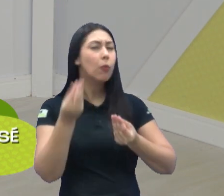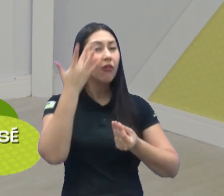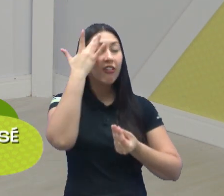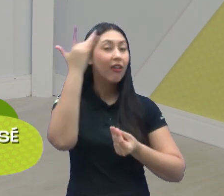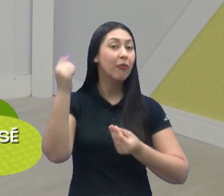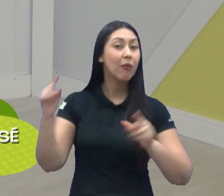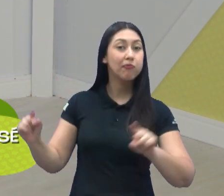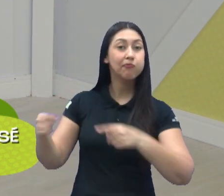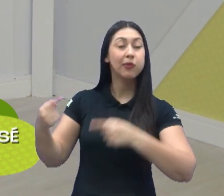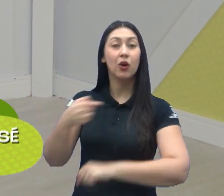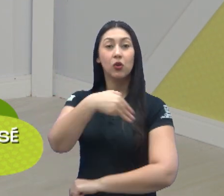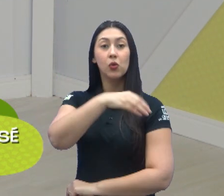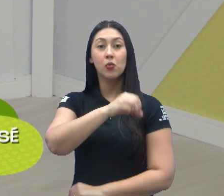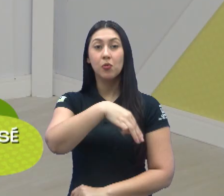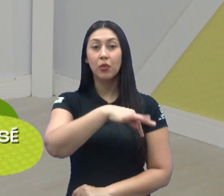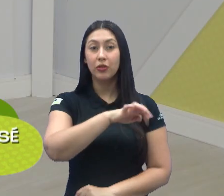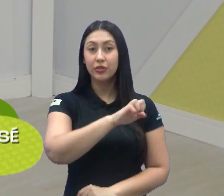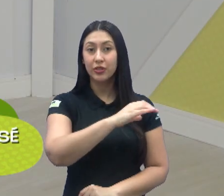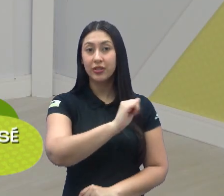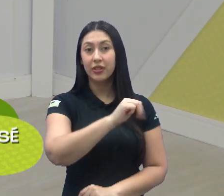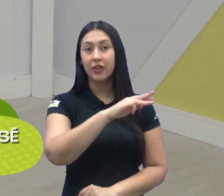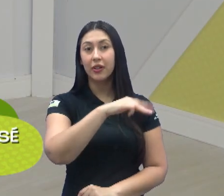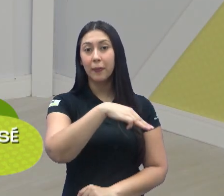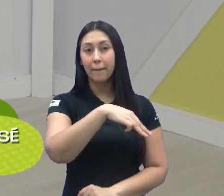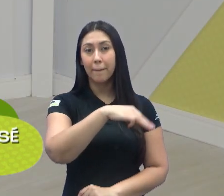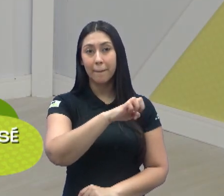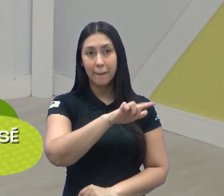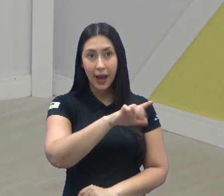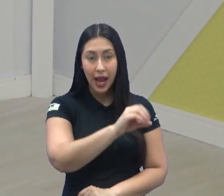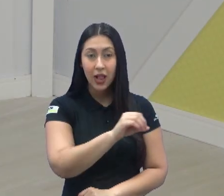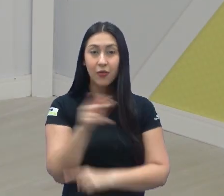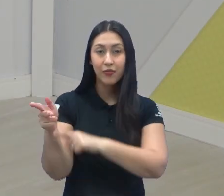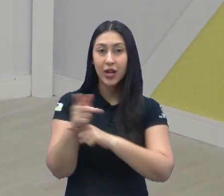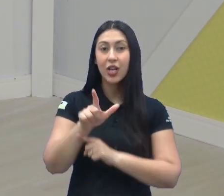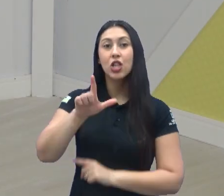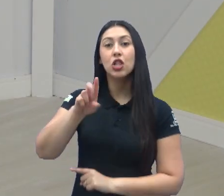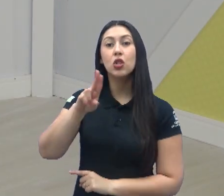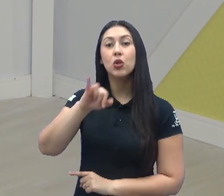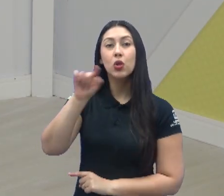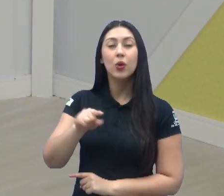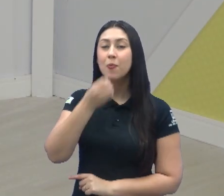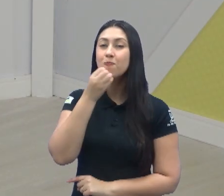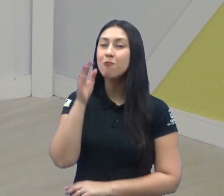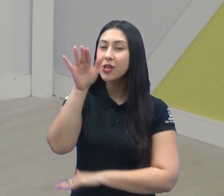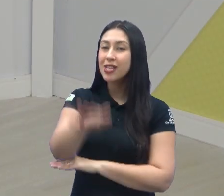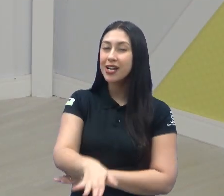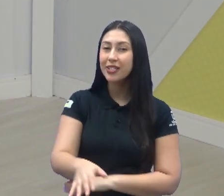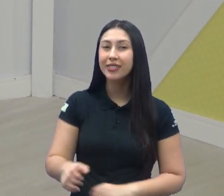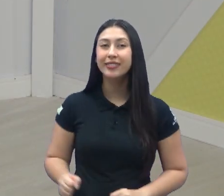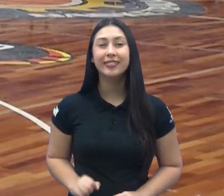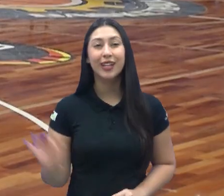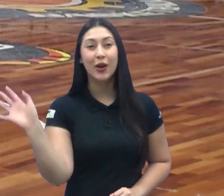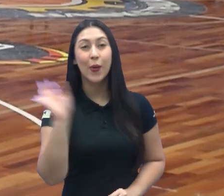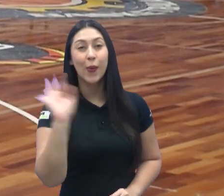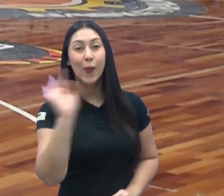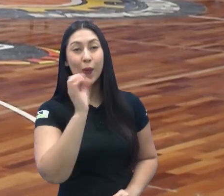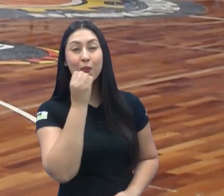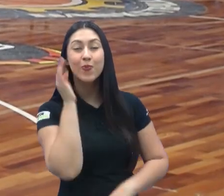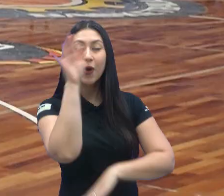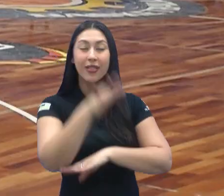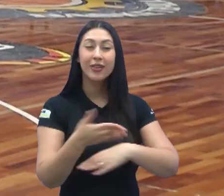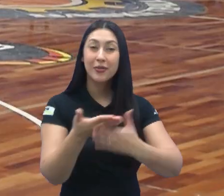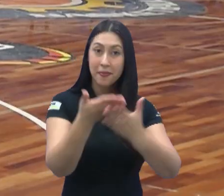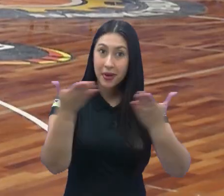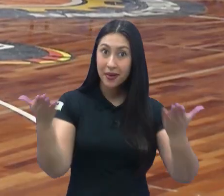o Monte Carmelo. As imagens são do Luiz Big. Diz aí, João. Boa tarde, João. Oi, Vieira, boa tarde para você e para todo mundo